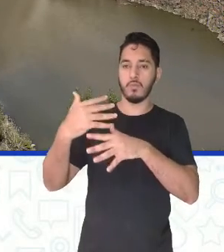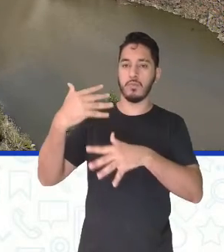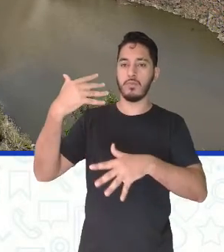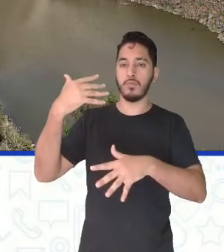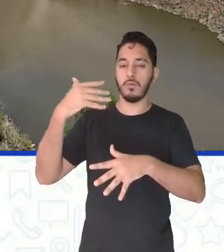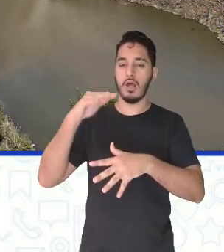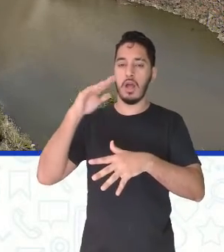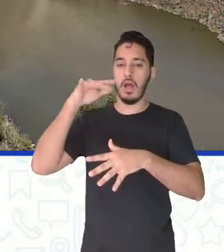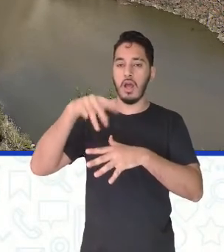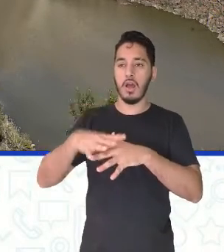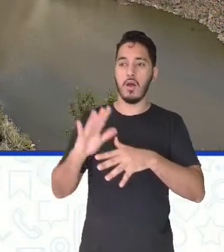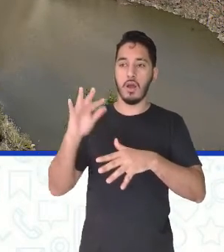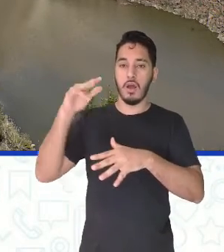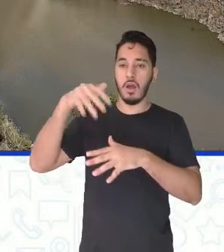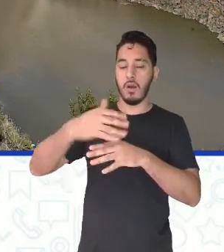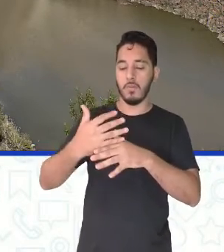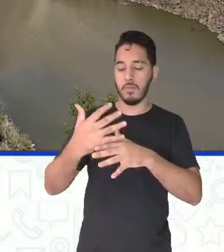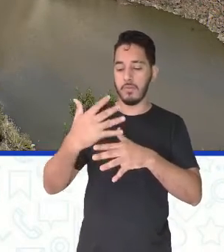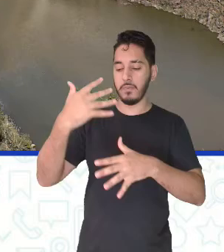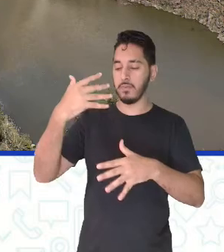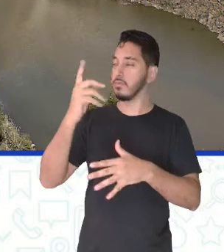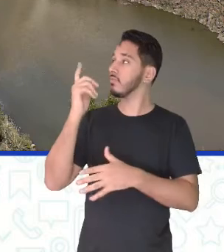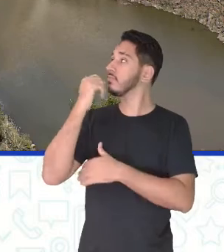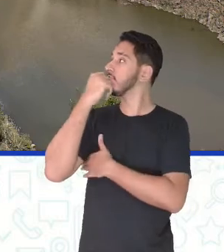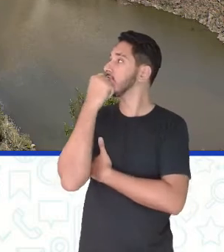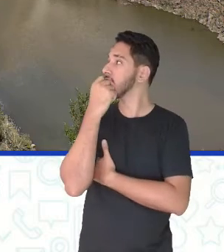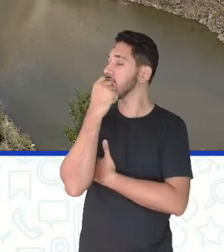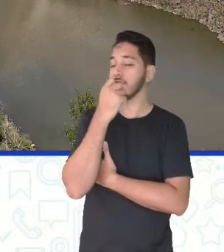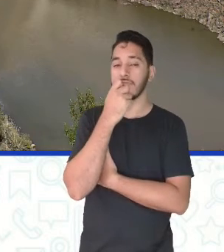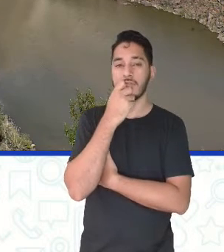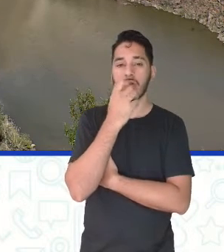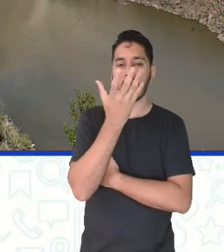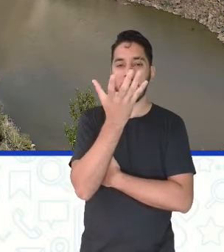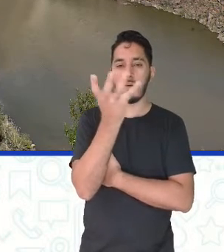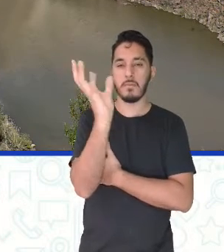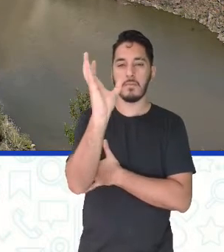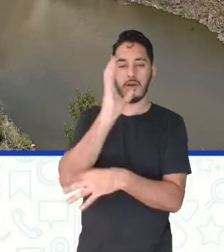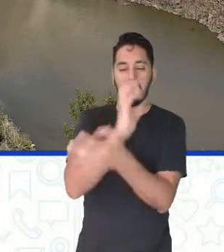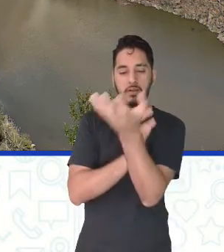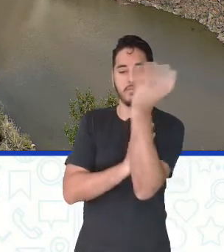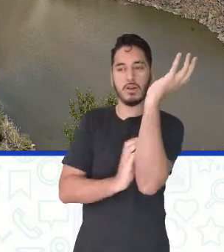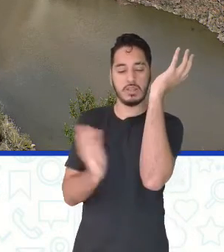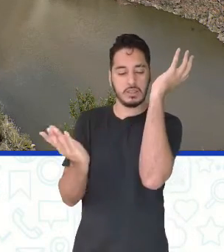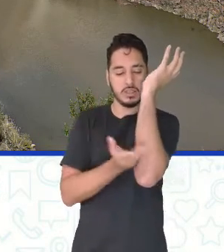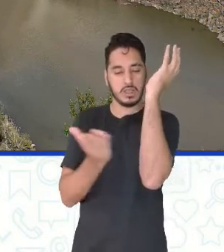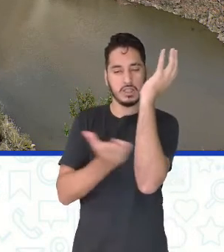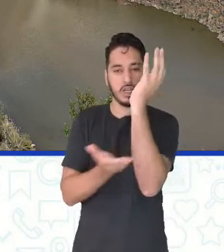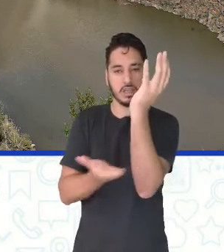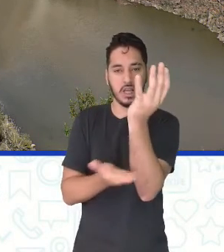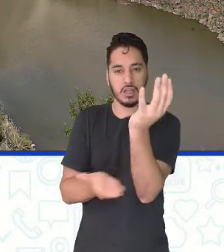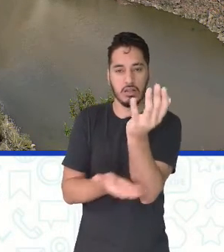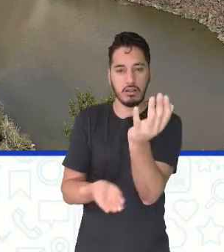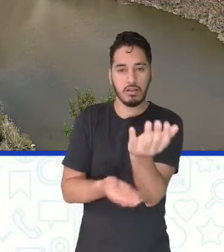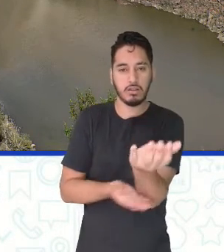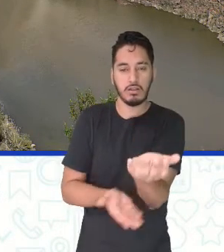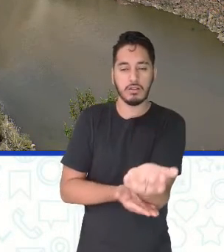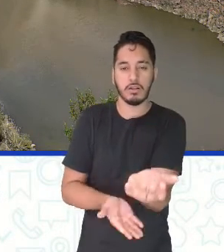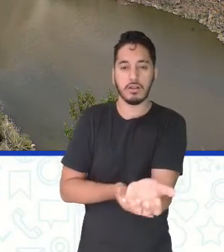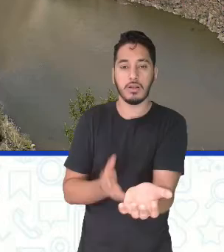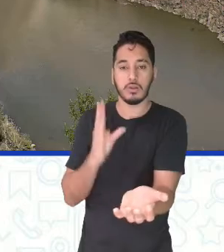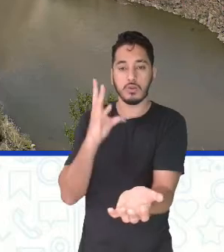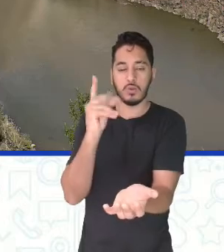laia! Quando o homem se apropria de um espaço, acaba desmatando uma grande área, né? Alagando toda